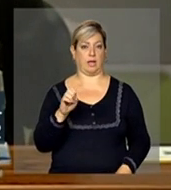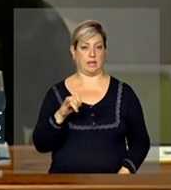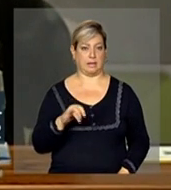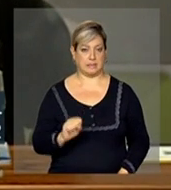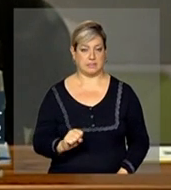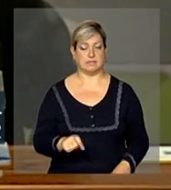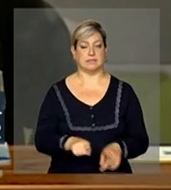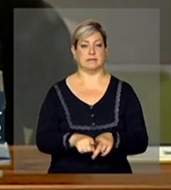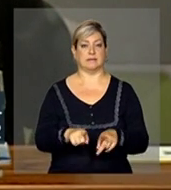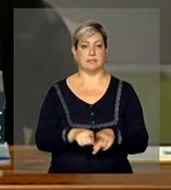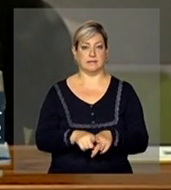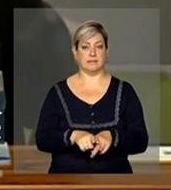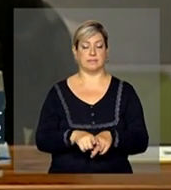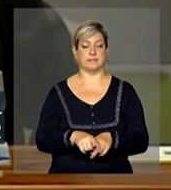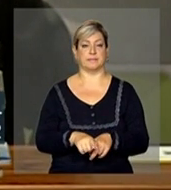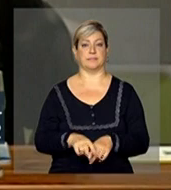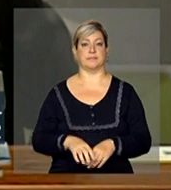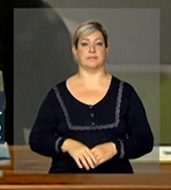e